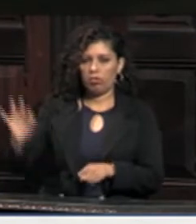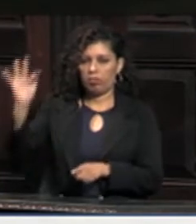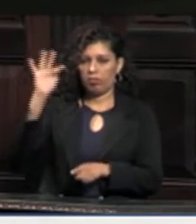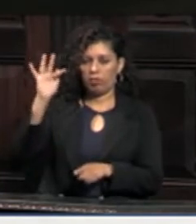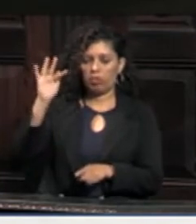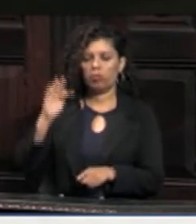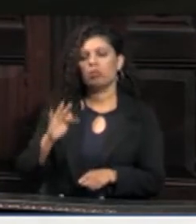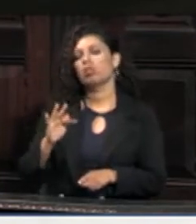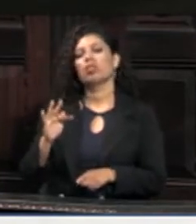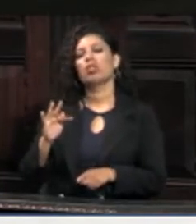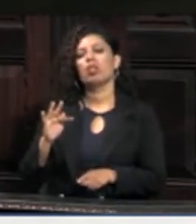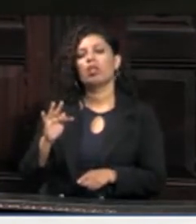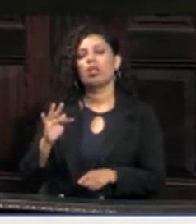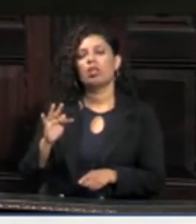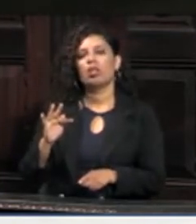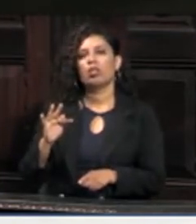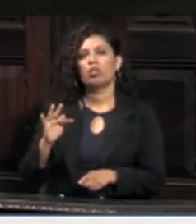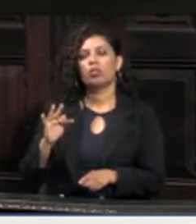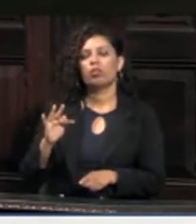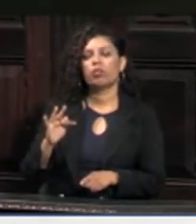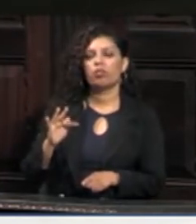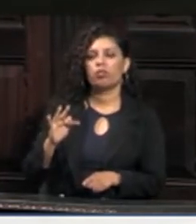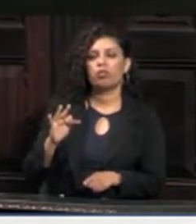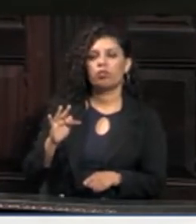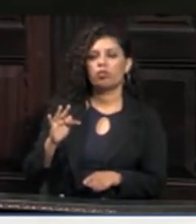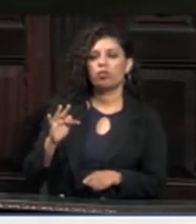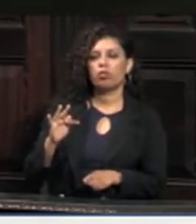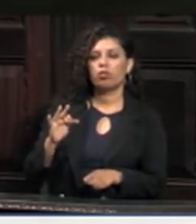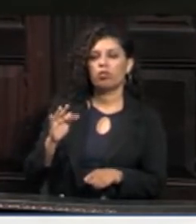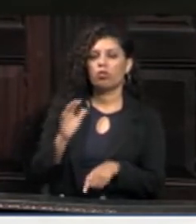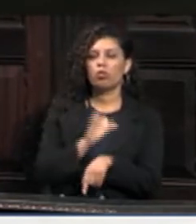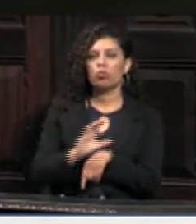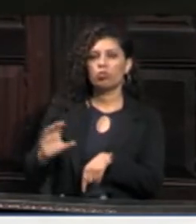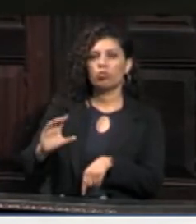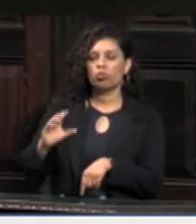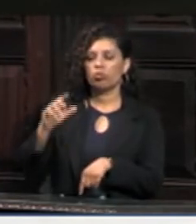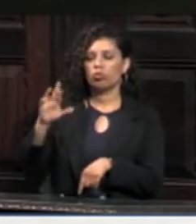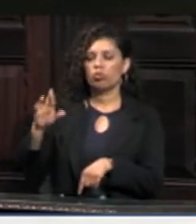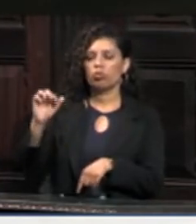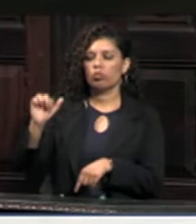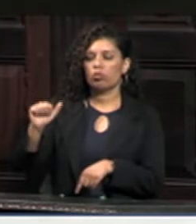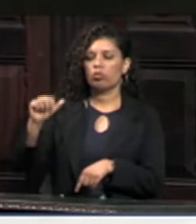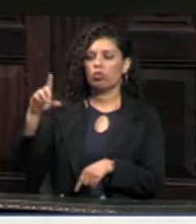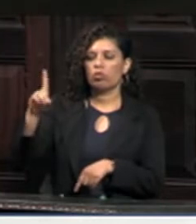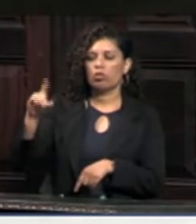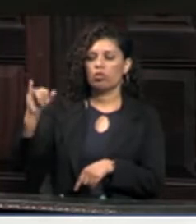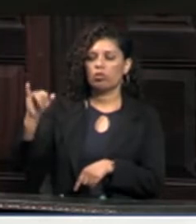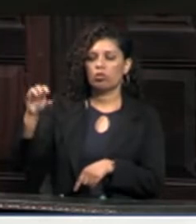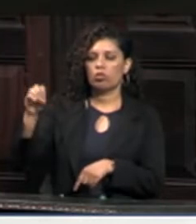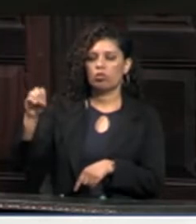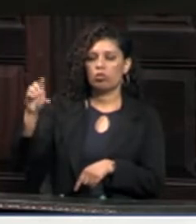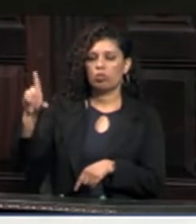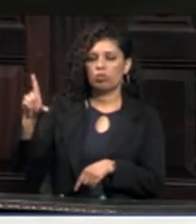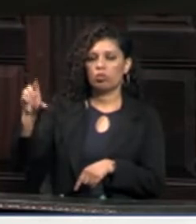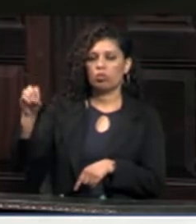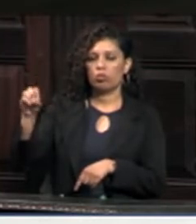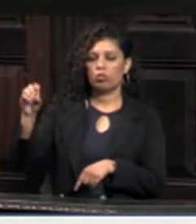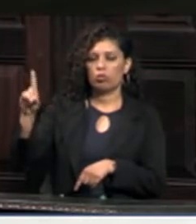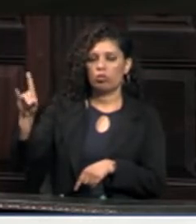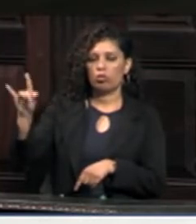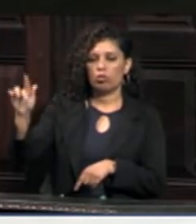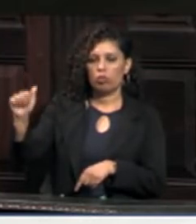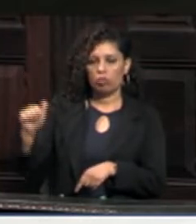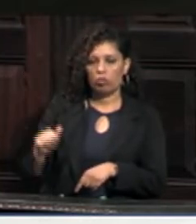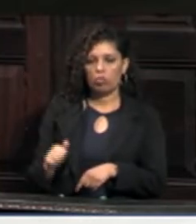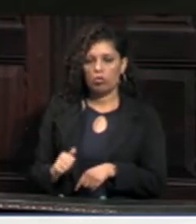nas instituições de ensino superior estaduais, bem como nas unidades que integram a Fundação de Apoio à Escola Técnica, FAETEC. Com